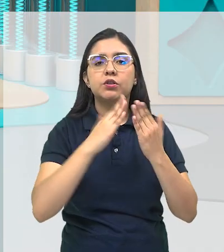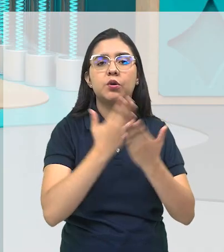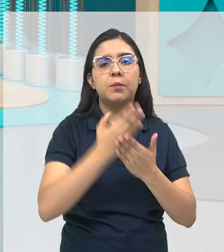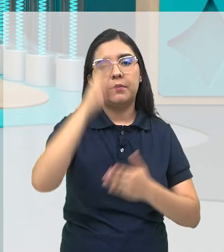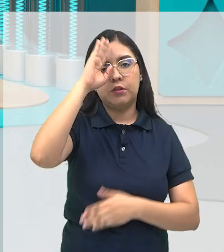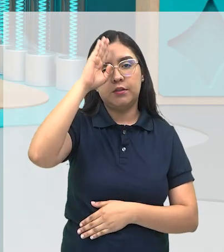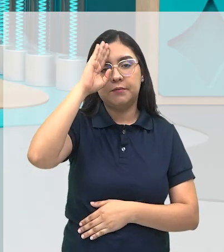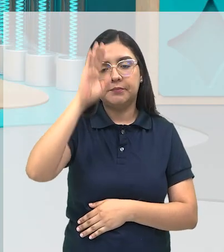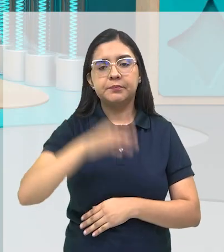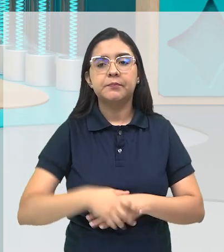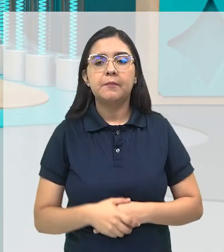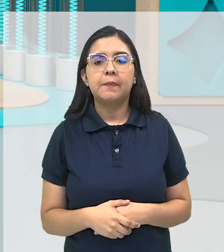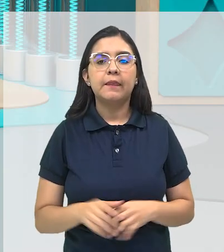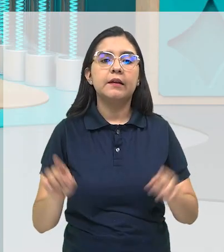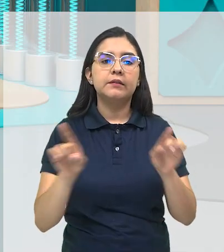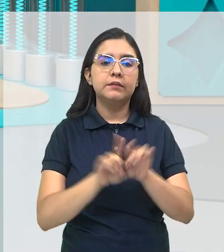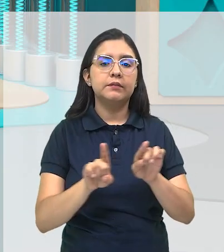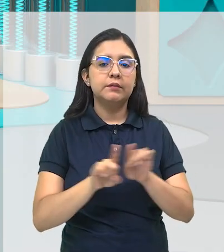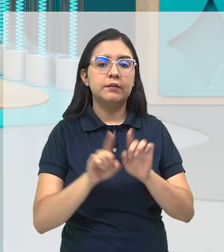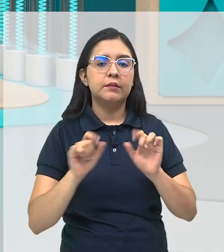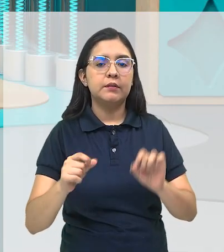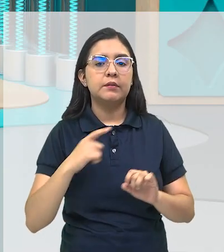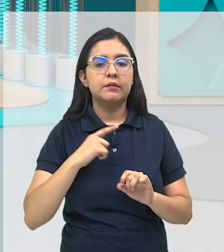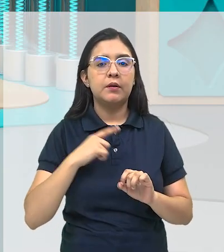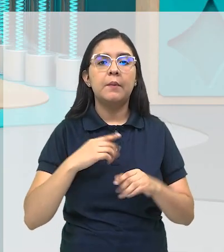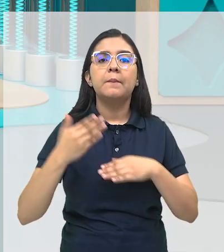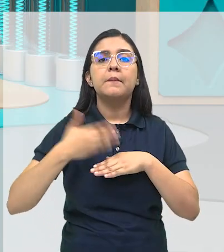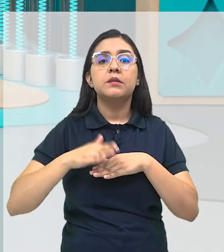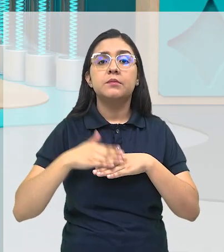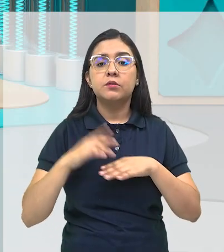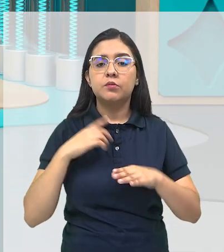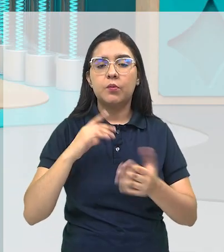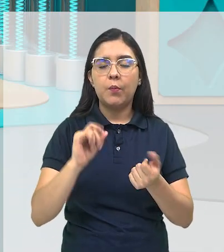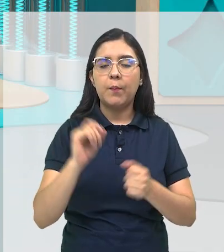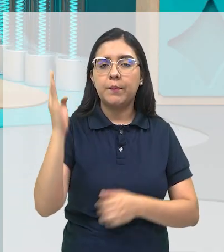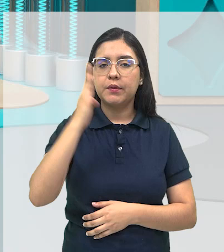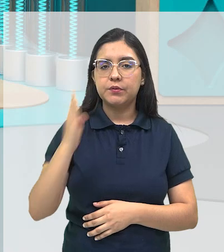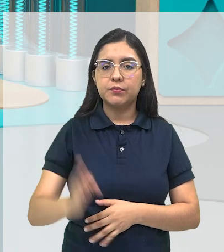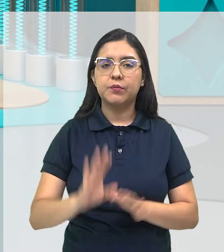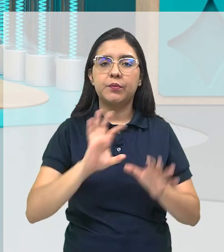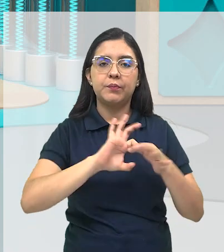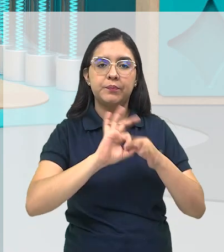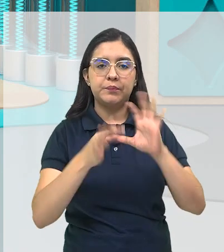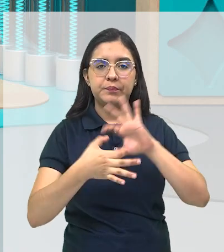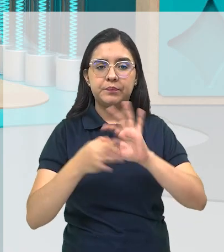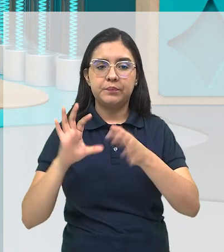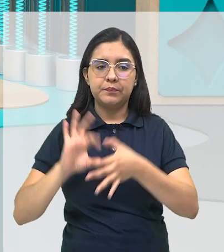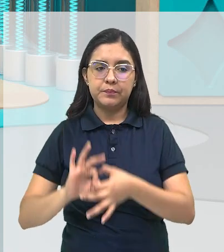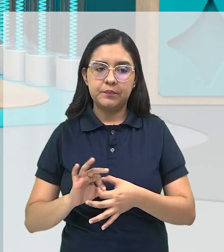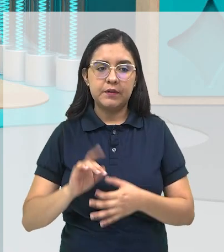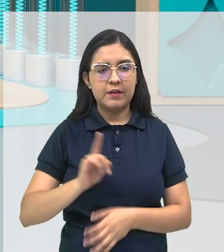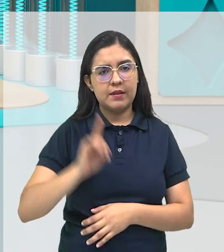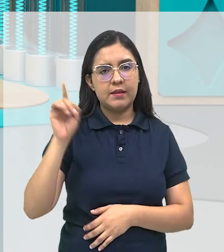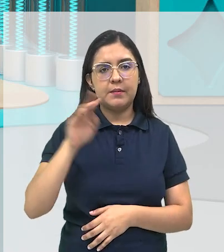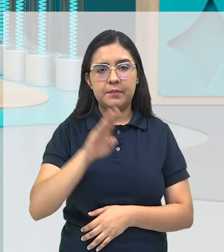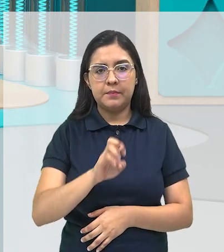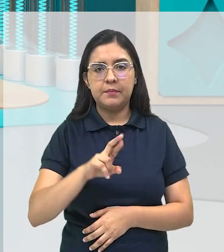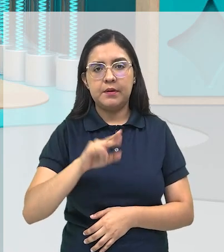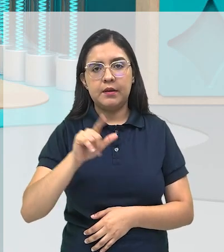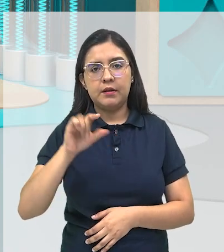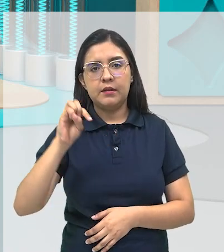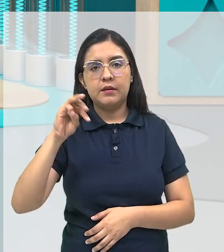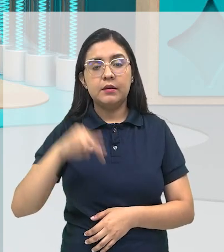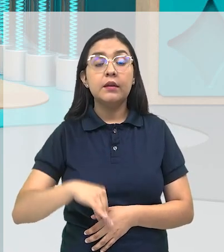escolas militares, tendo também por ápice a participação do Brasil nos Jogos Olímpicos de Berlim. E aí a gente